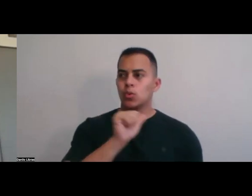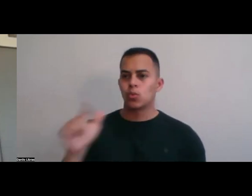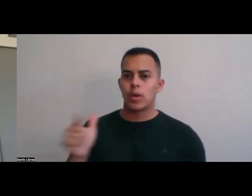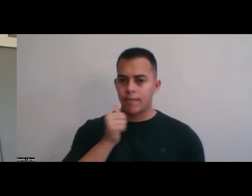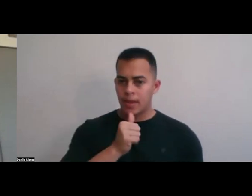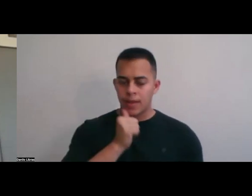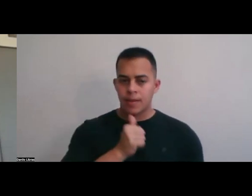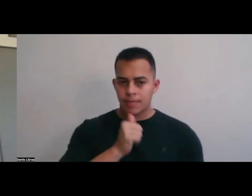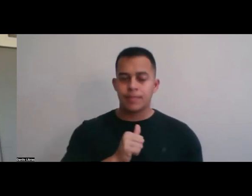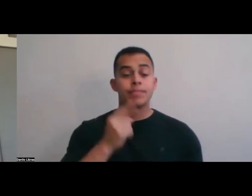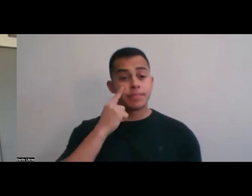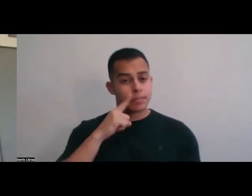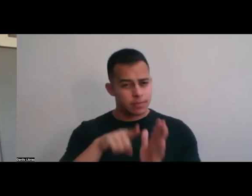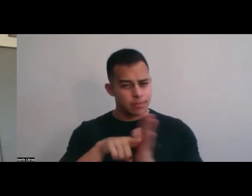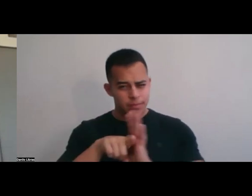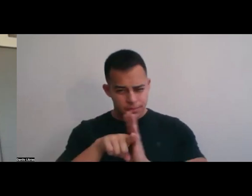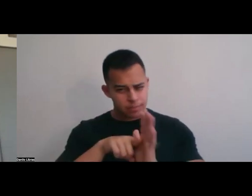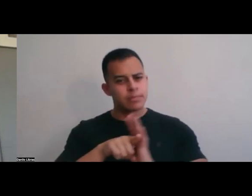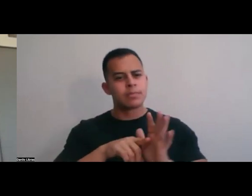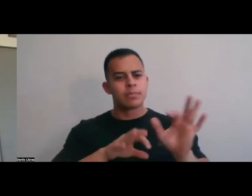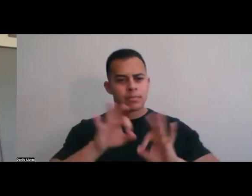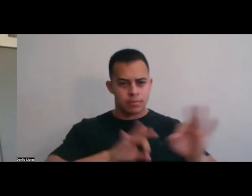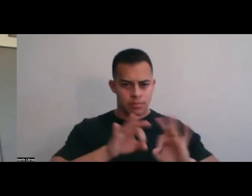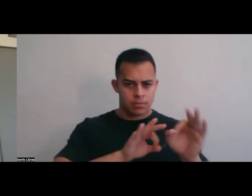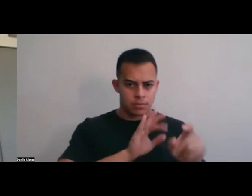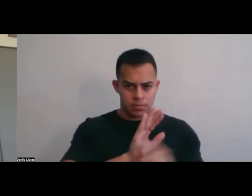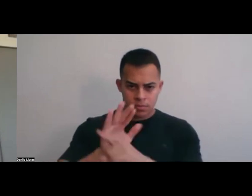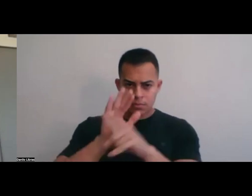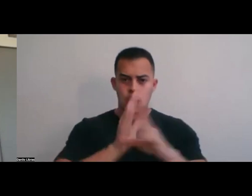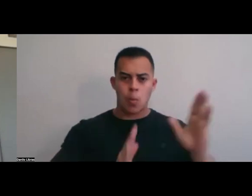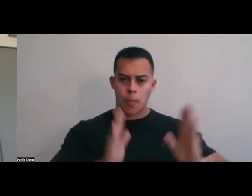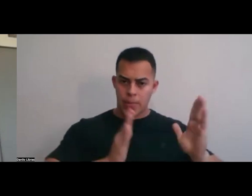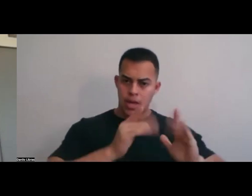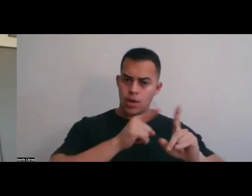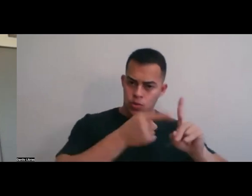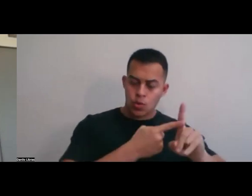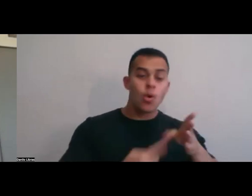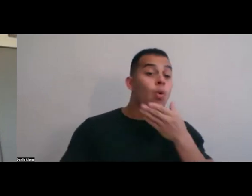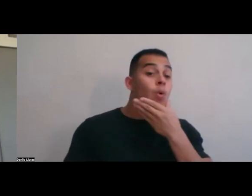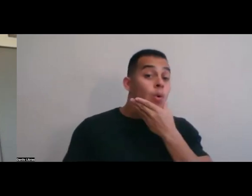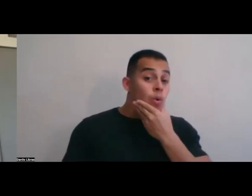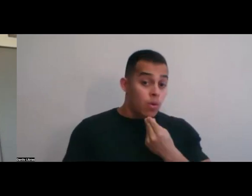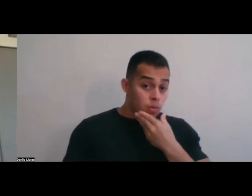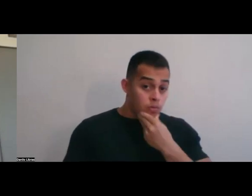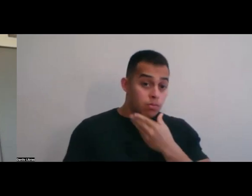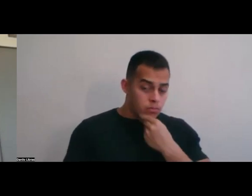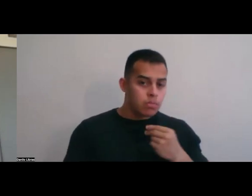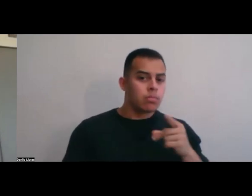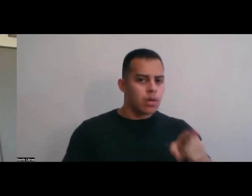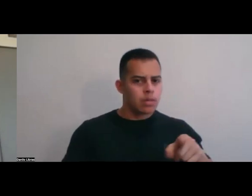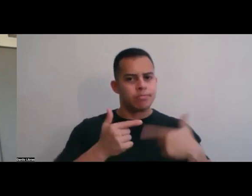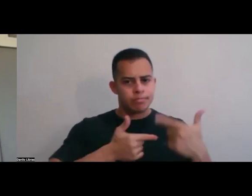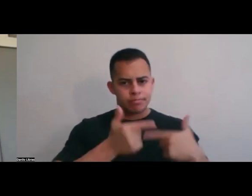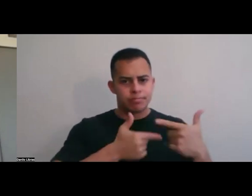esses eventos, essas intervenções precoces que a gente faz durante o período gestacional, os machos são muito mais responsivos, mas eles são muito